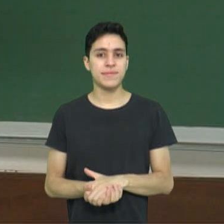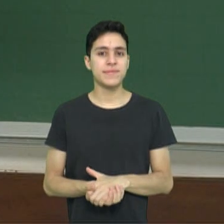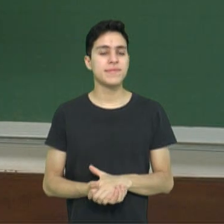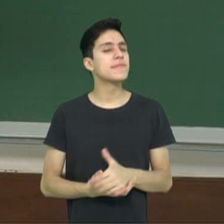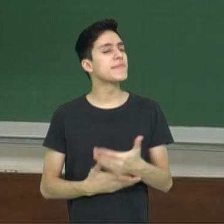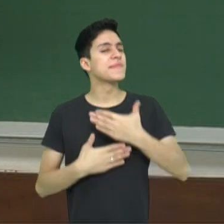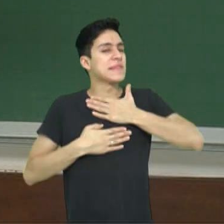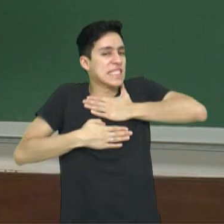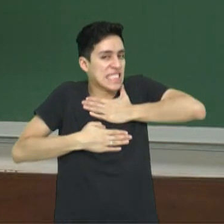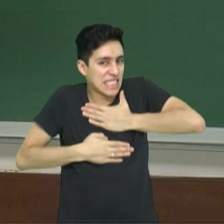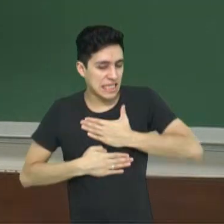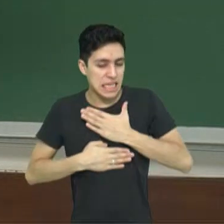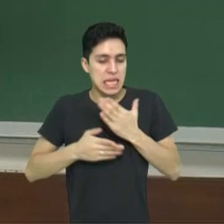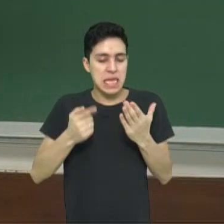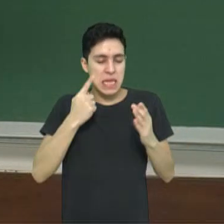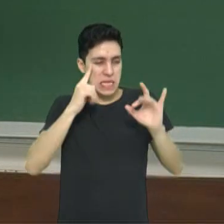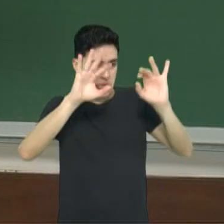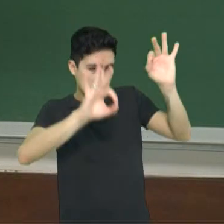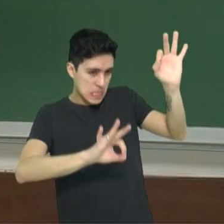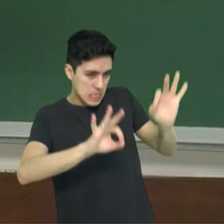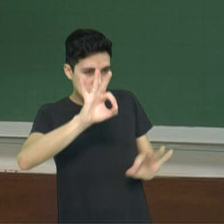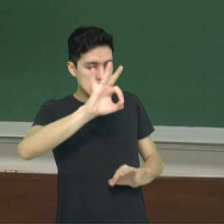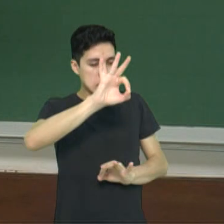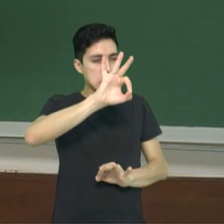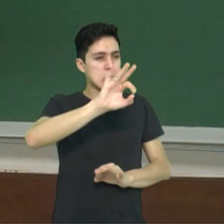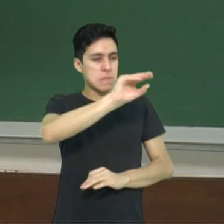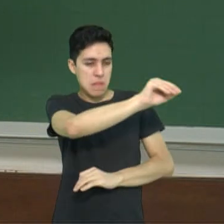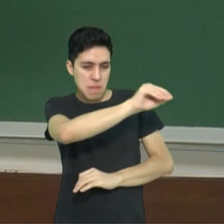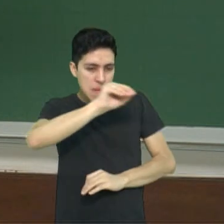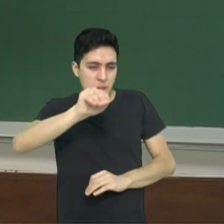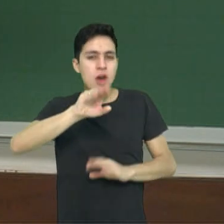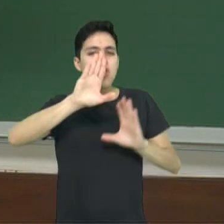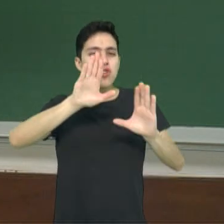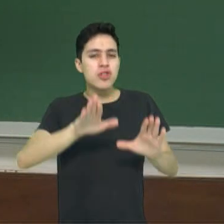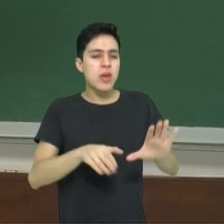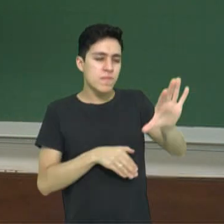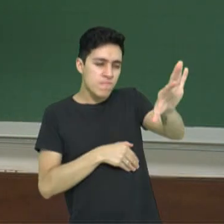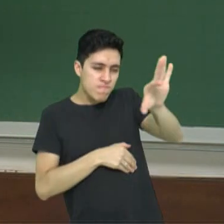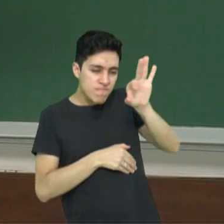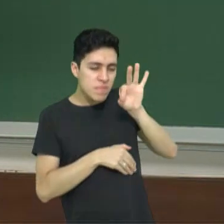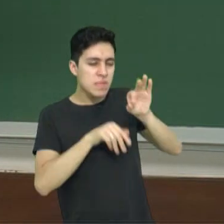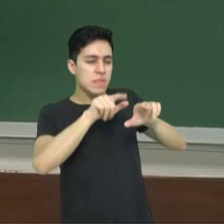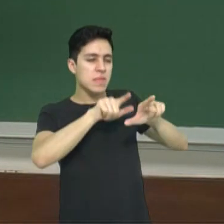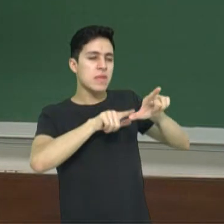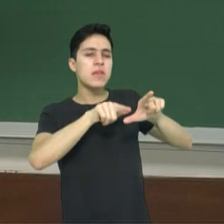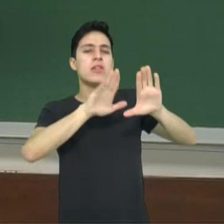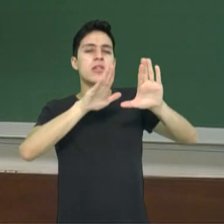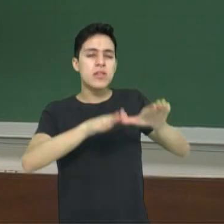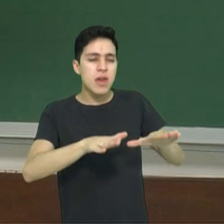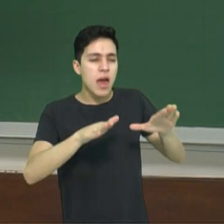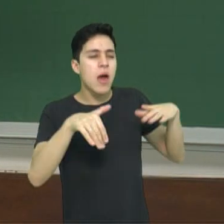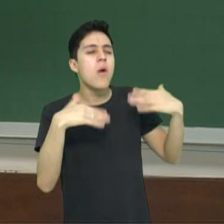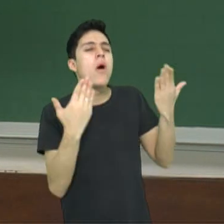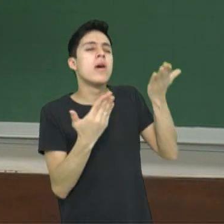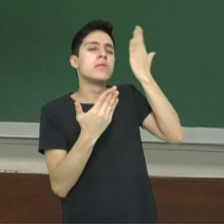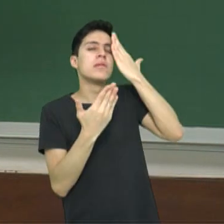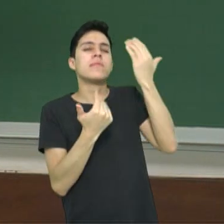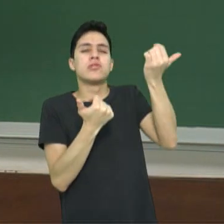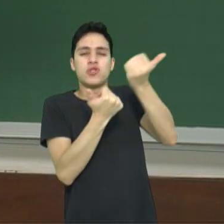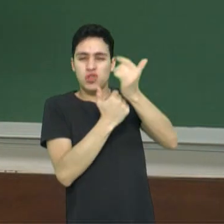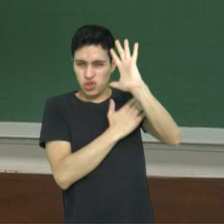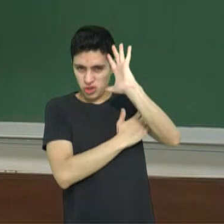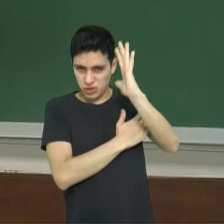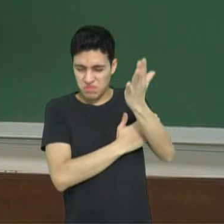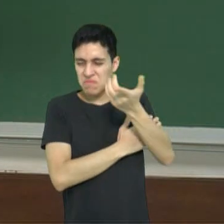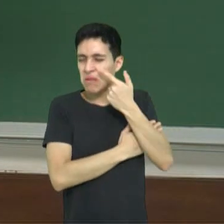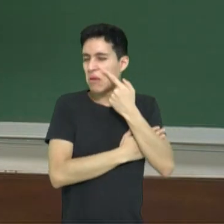Muito bem, já montamos o sistema, já isolamos uma equação e já definimos em qual nós vamos substituir. Então, mãos à